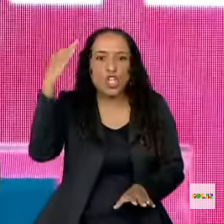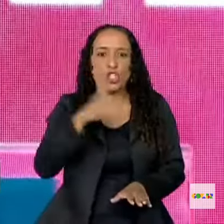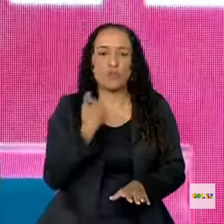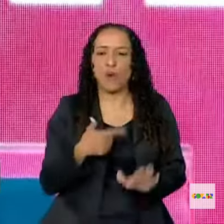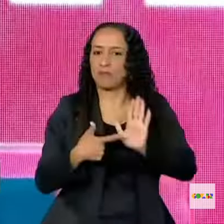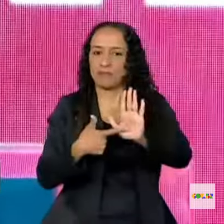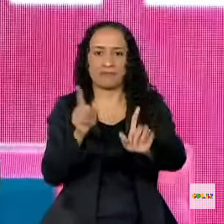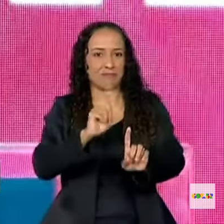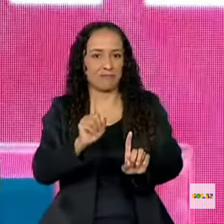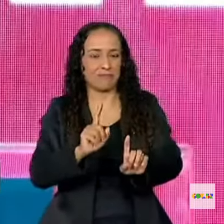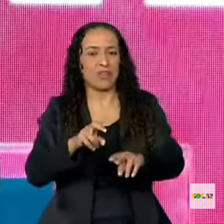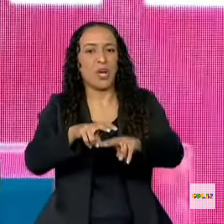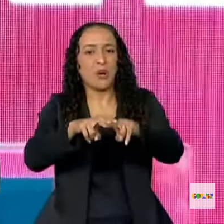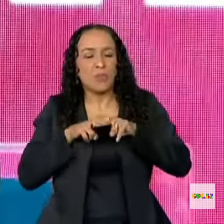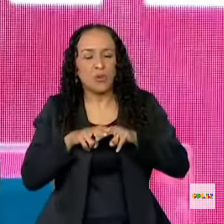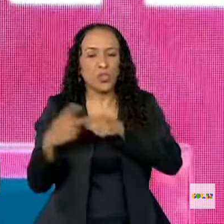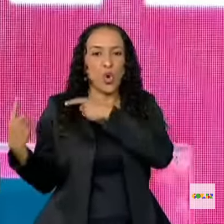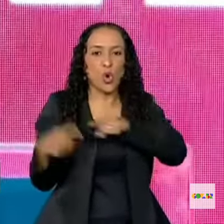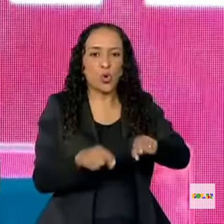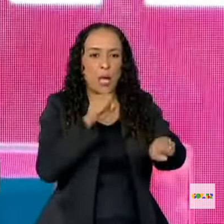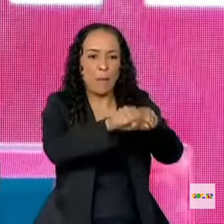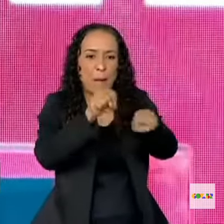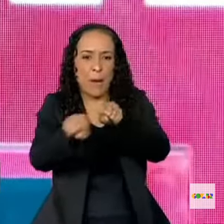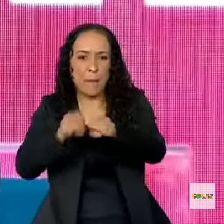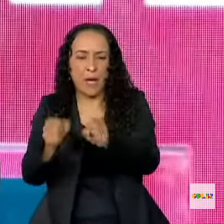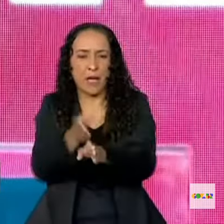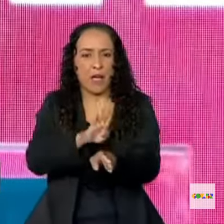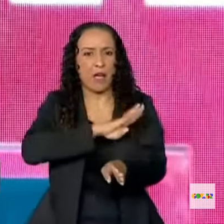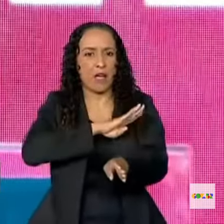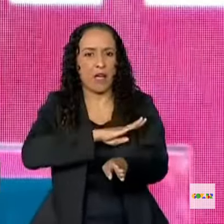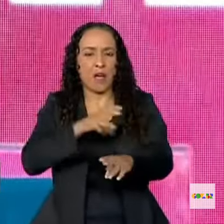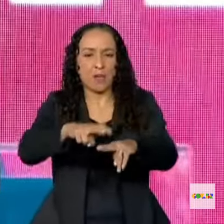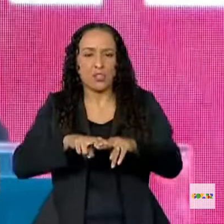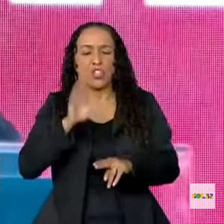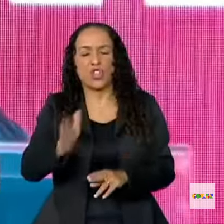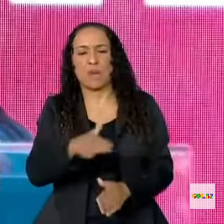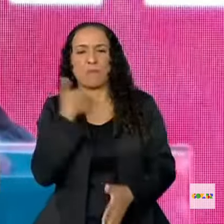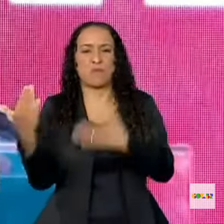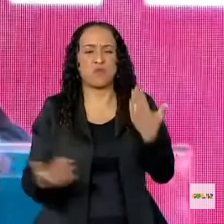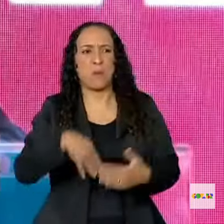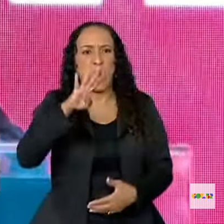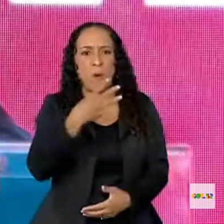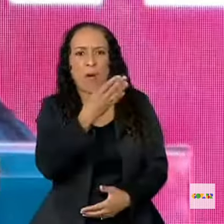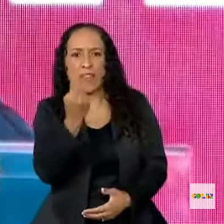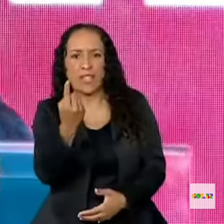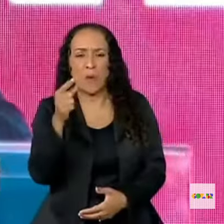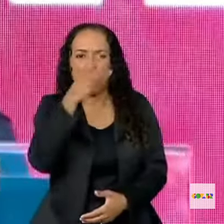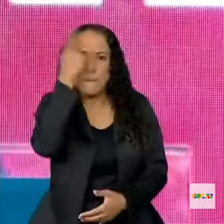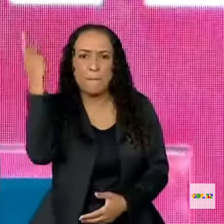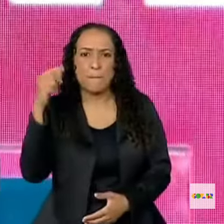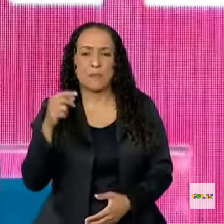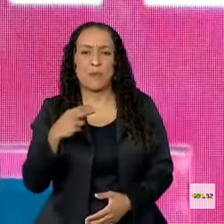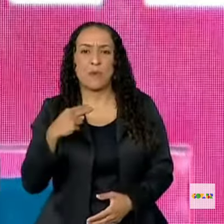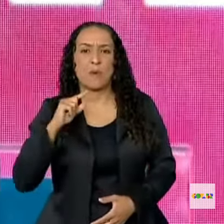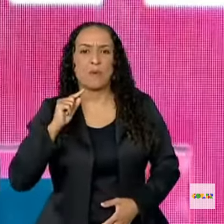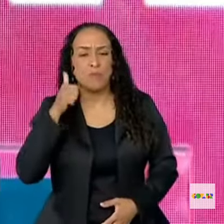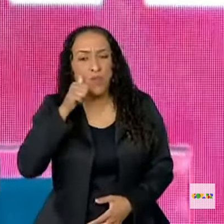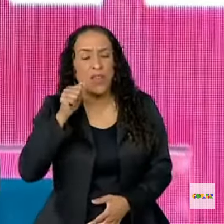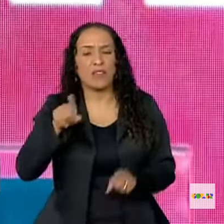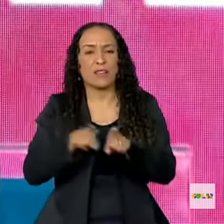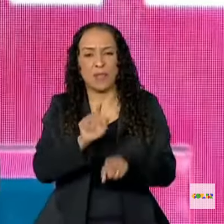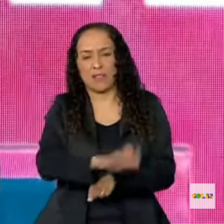é por isso que eu sou contra chacina na faixa de Gá porque já morreram mais de 41.000 mulheres e